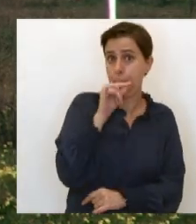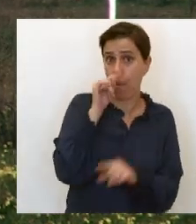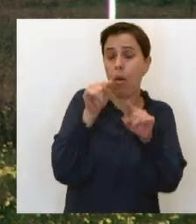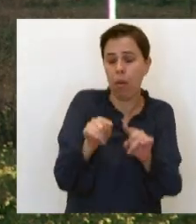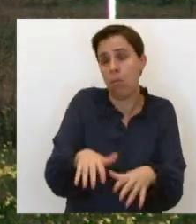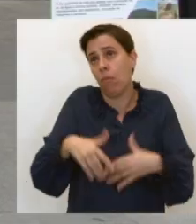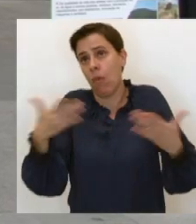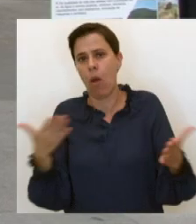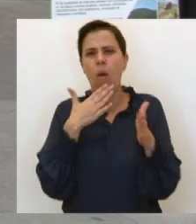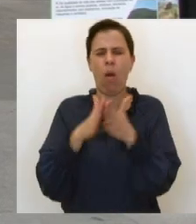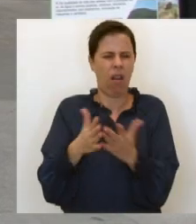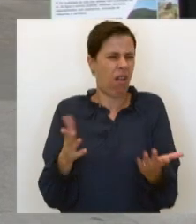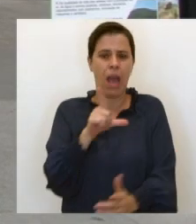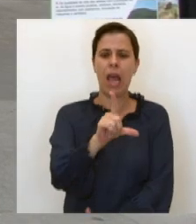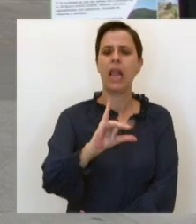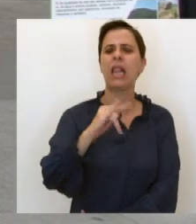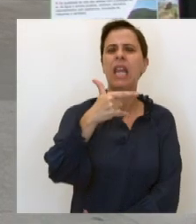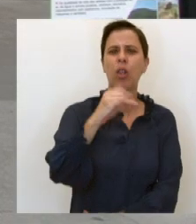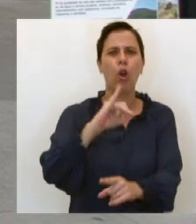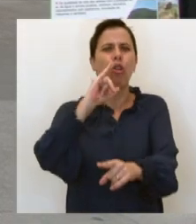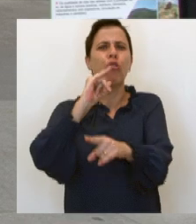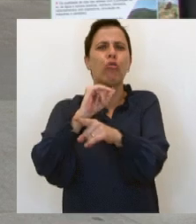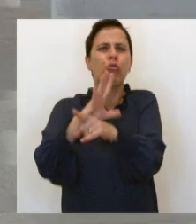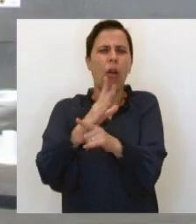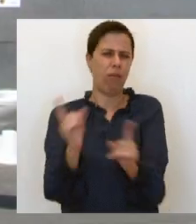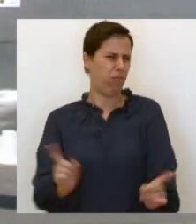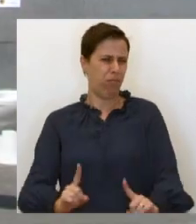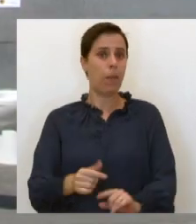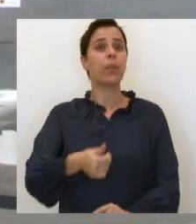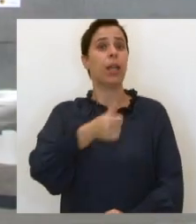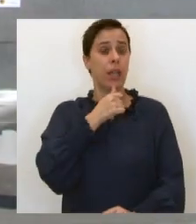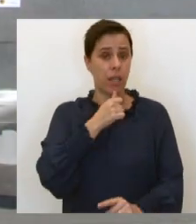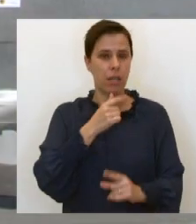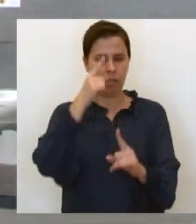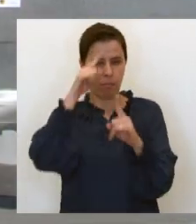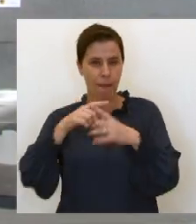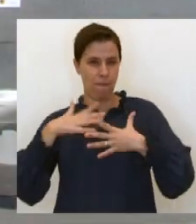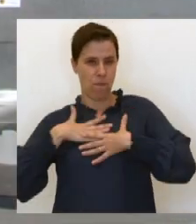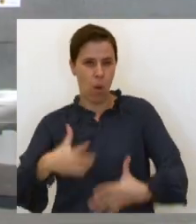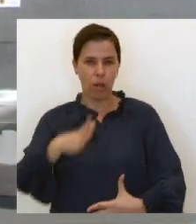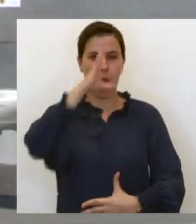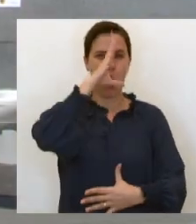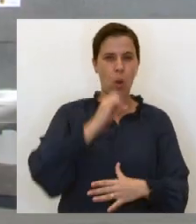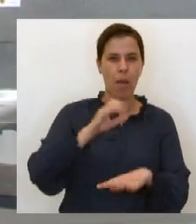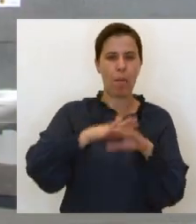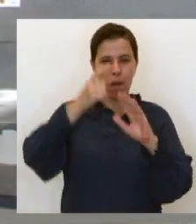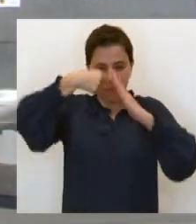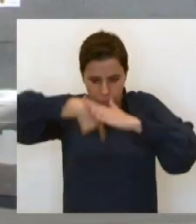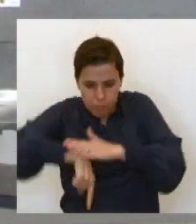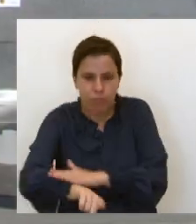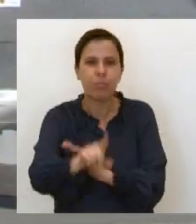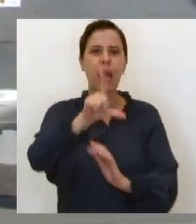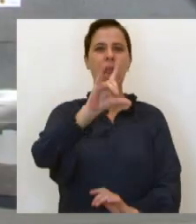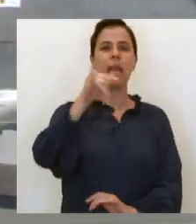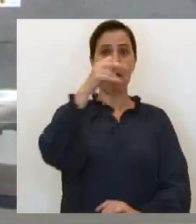Montijo, ou a exploração desenfreada de lítio e de outros minerais. As decisões e intenções do Governo em relação à exploração de lítio